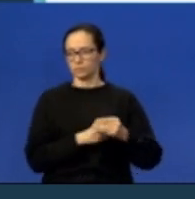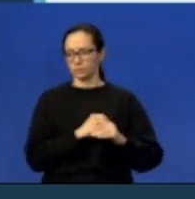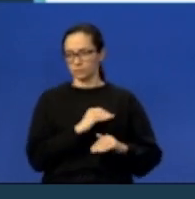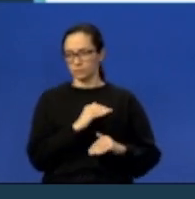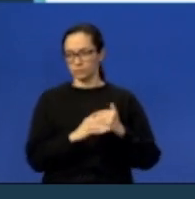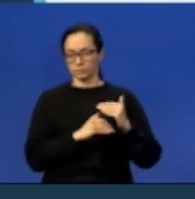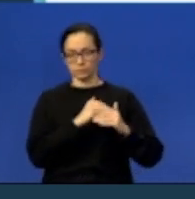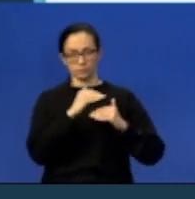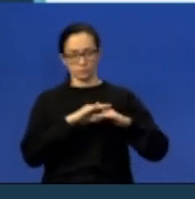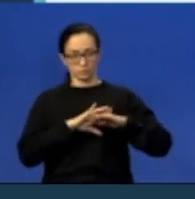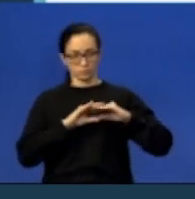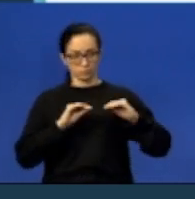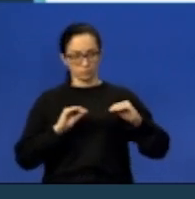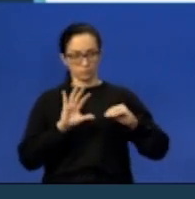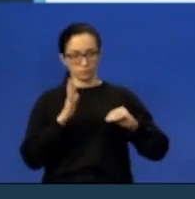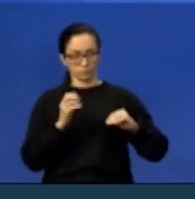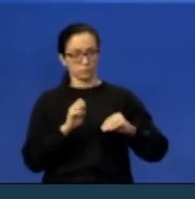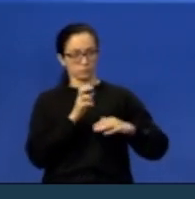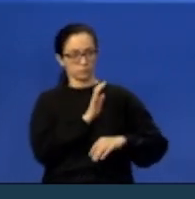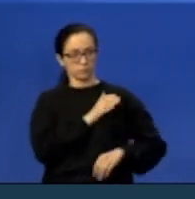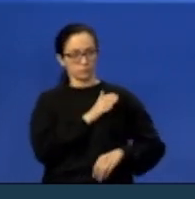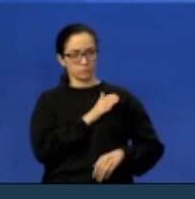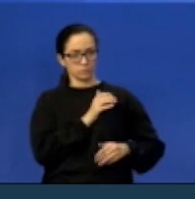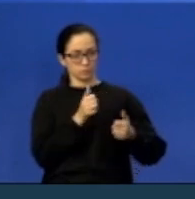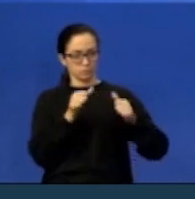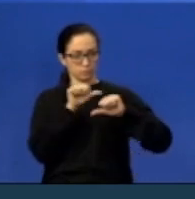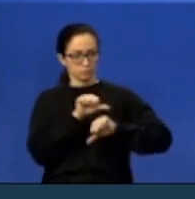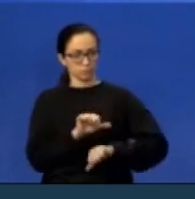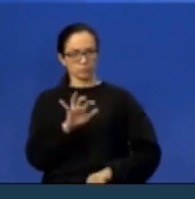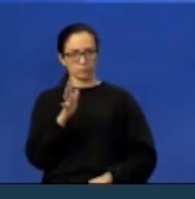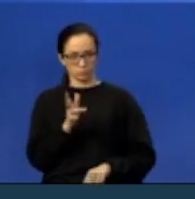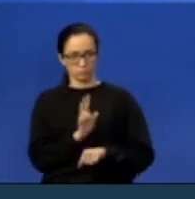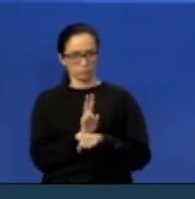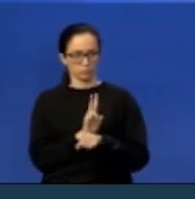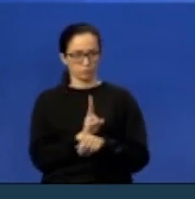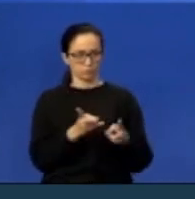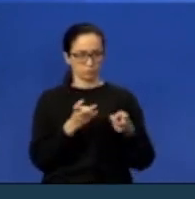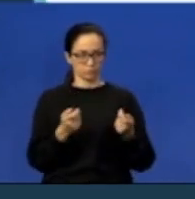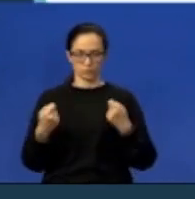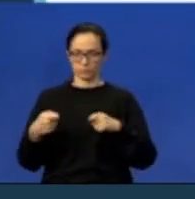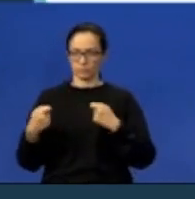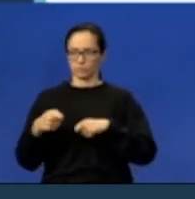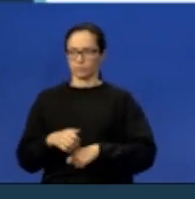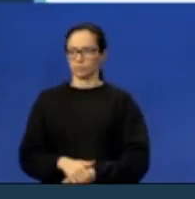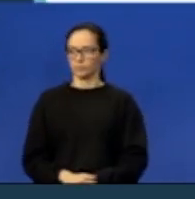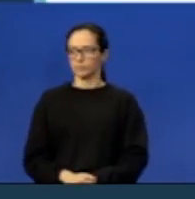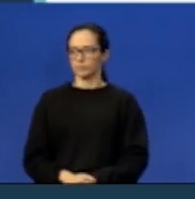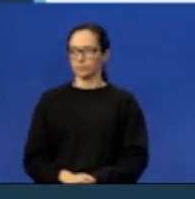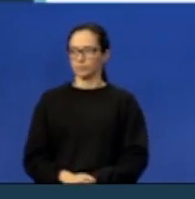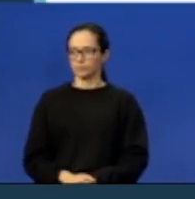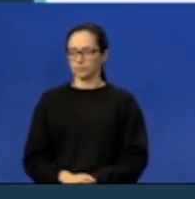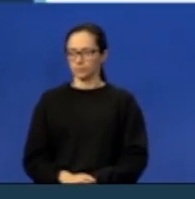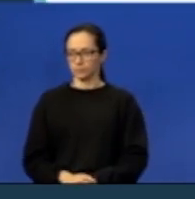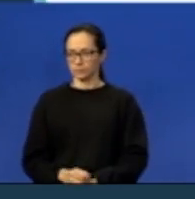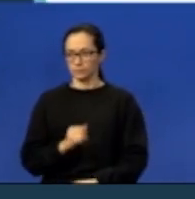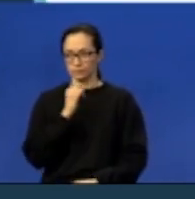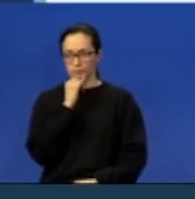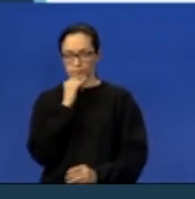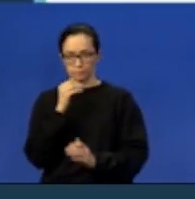evolução clínica de pacientes cardiopatas. Retornando aqui na figura anterior, em que a gente avaliou, né, o